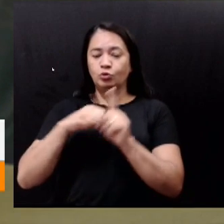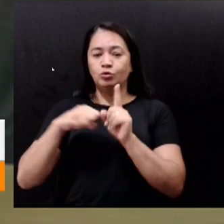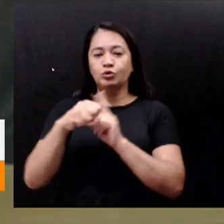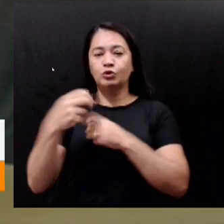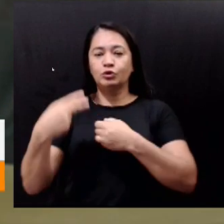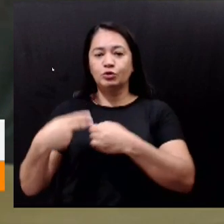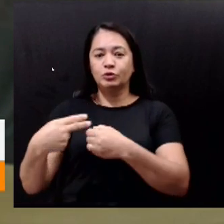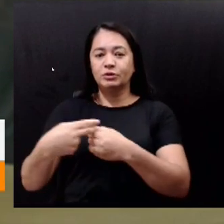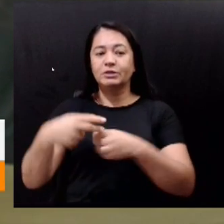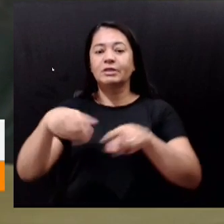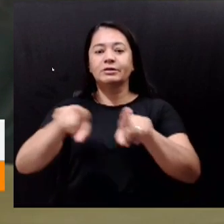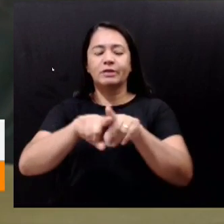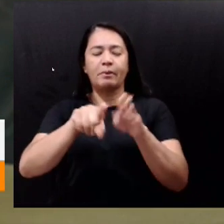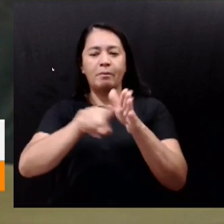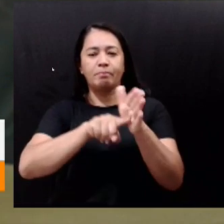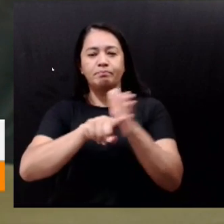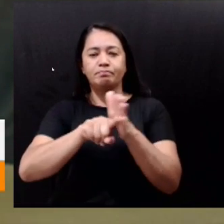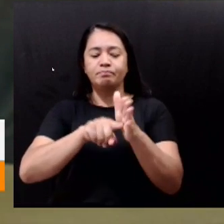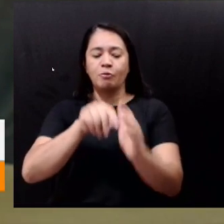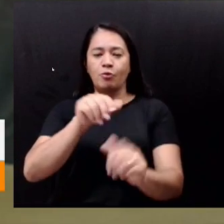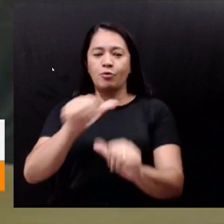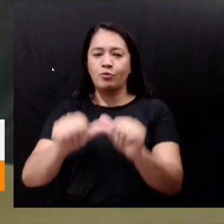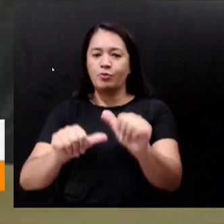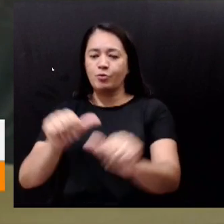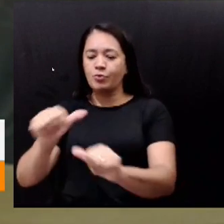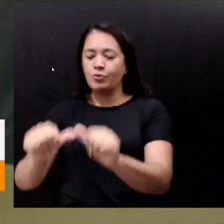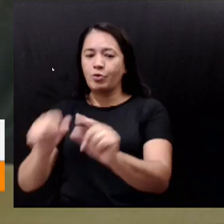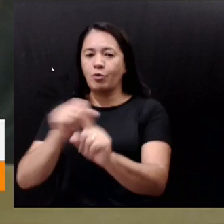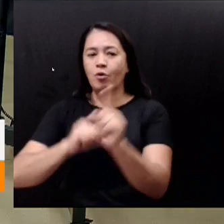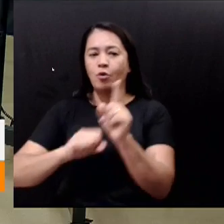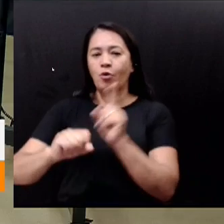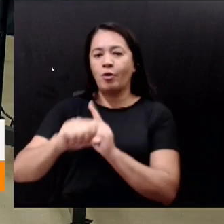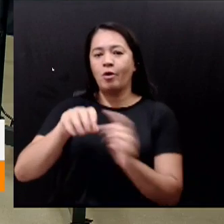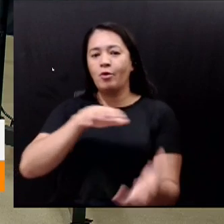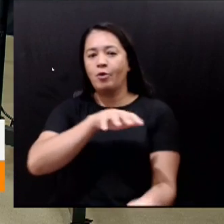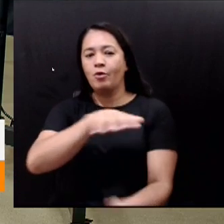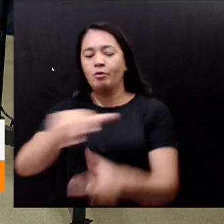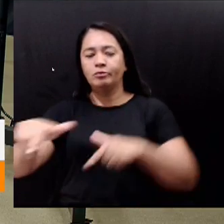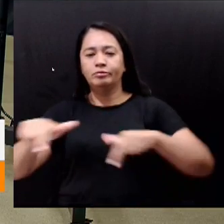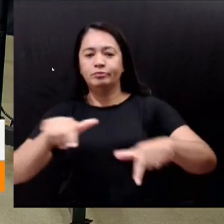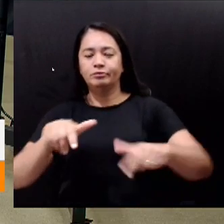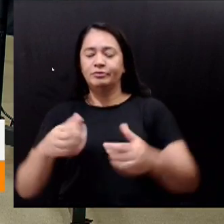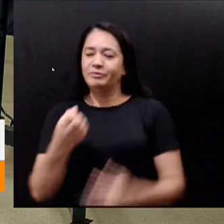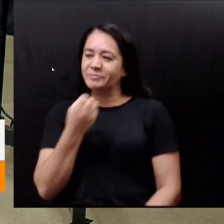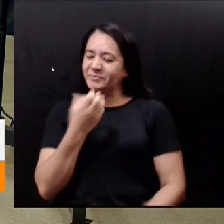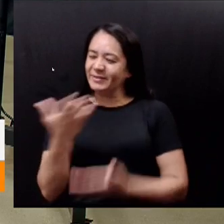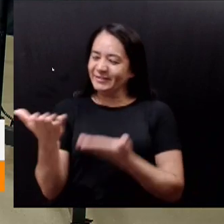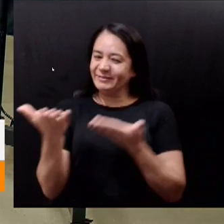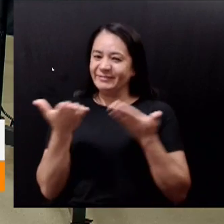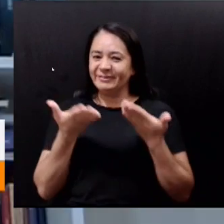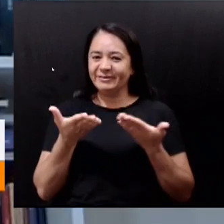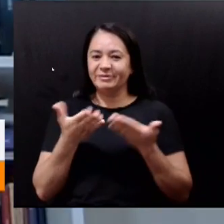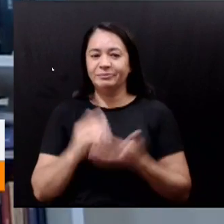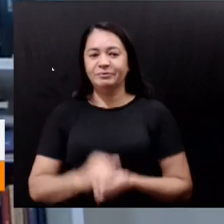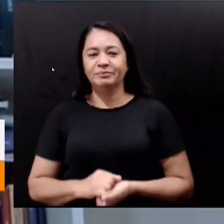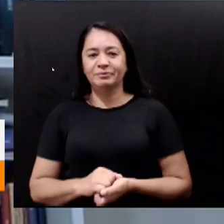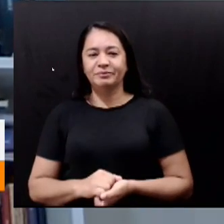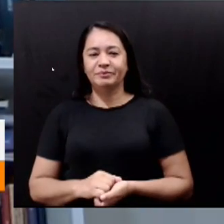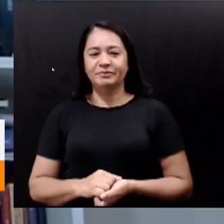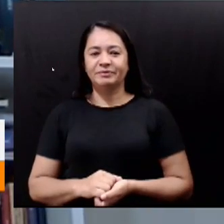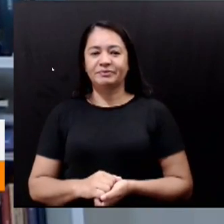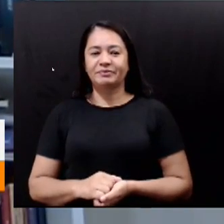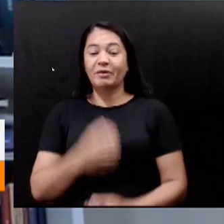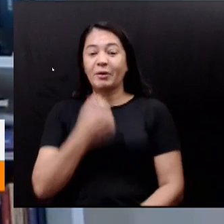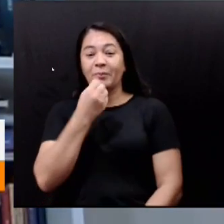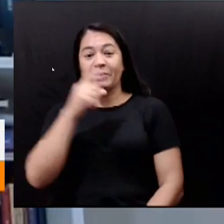das transformações sociais e do mundo do trabalho. Seja bem-vindo, Fagner, bom dia. Muito bom dia,